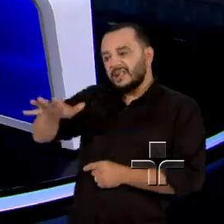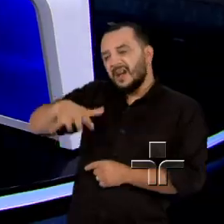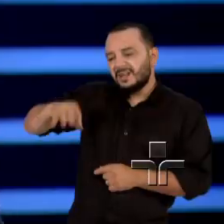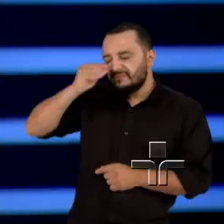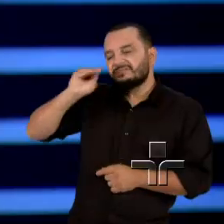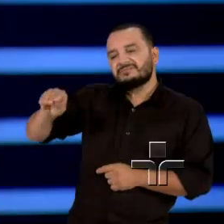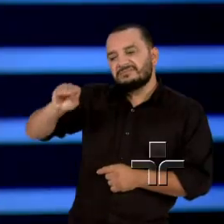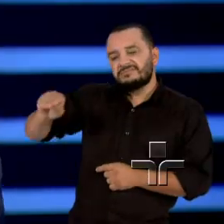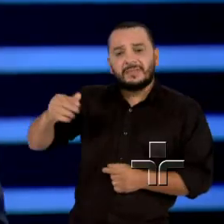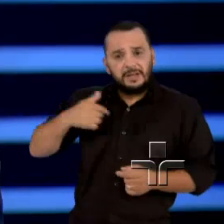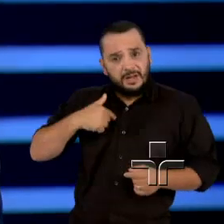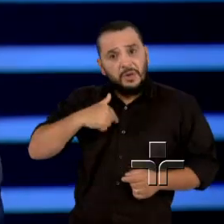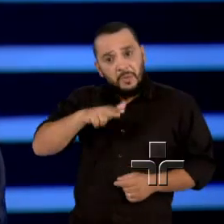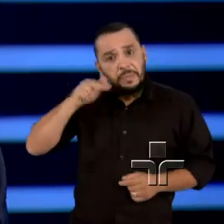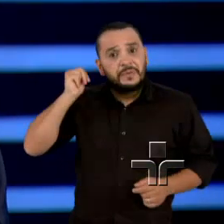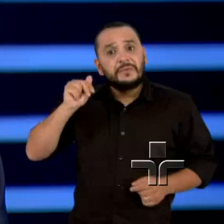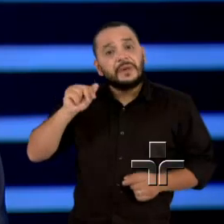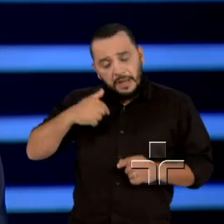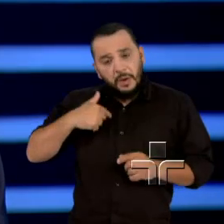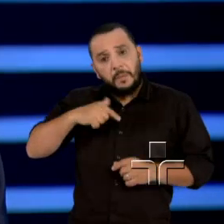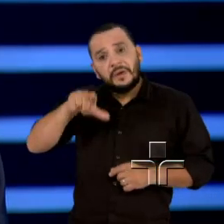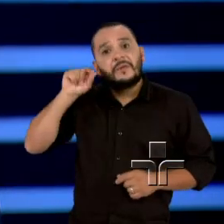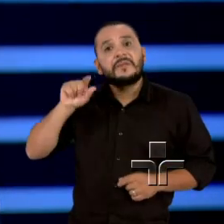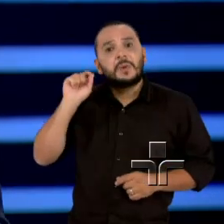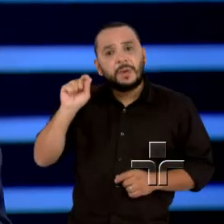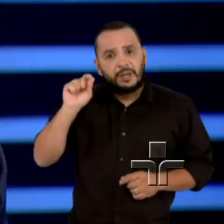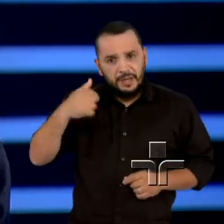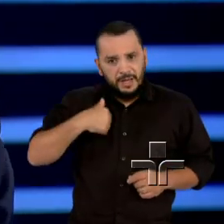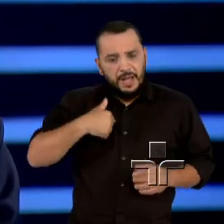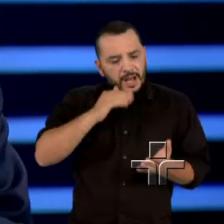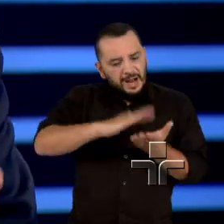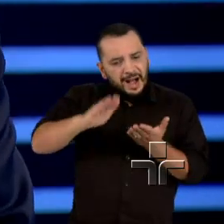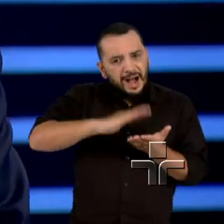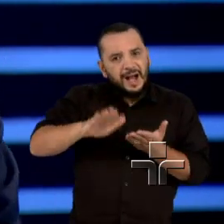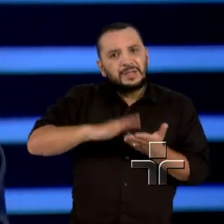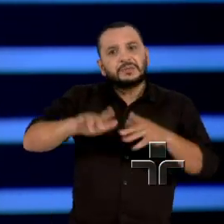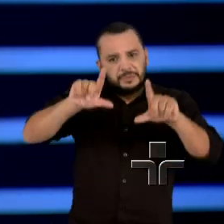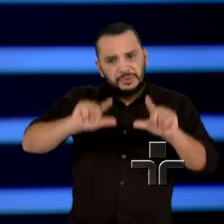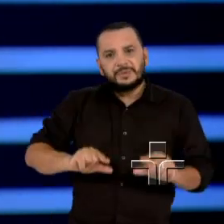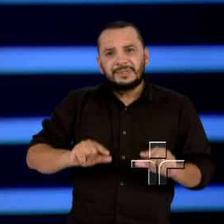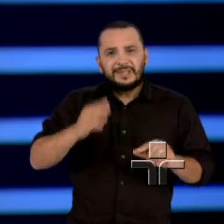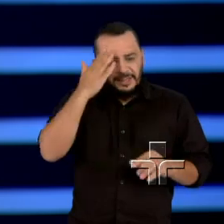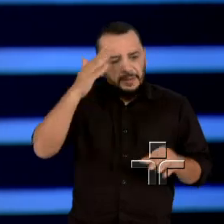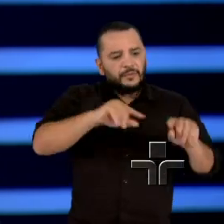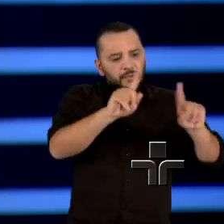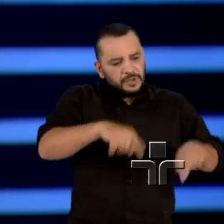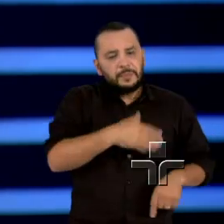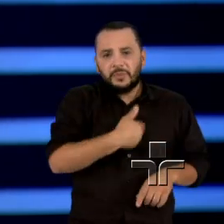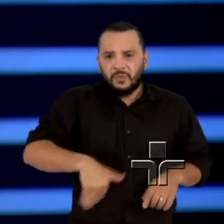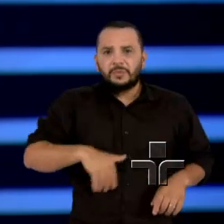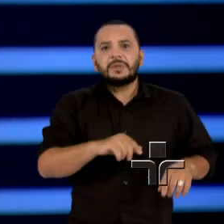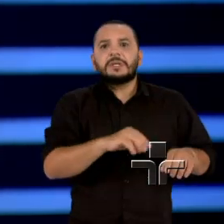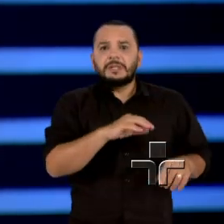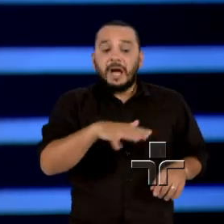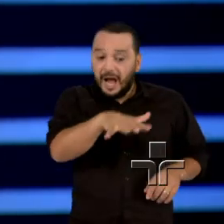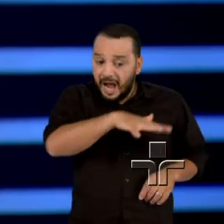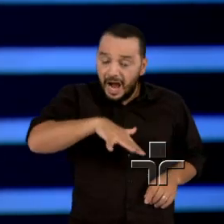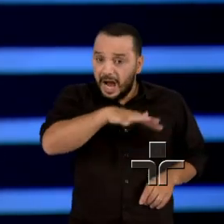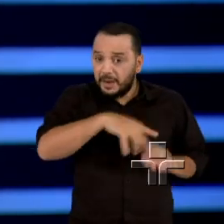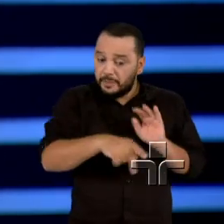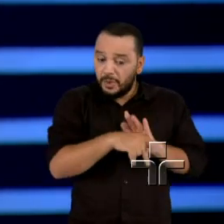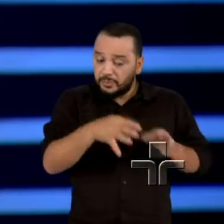falei, eu prefiro você reduzir o gasto público, em particular na máquina, funcionário e gasto público, e em particular do judiciário, que é